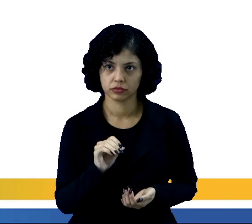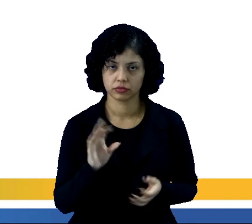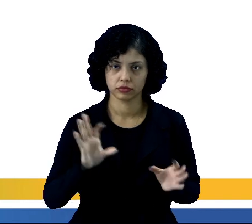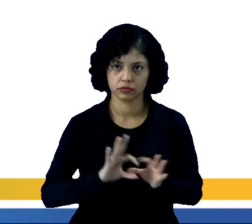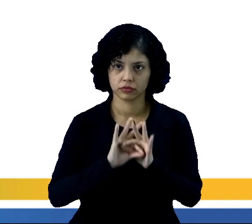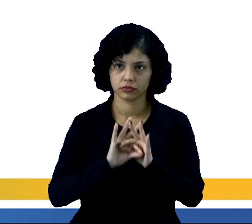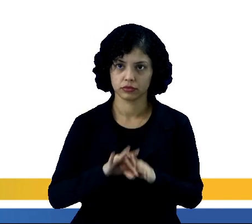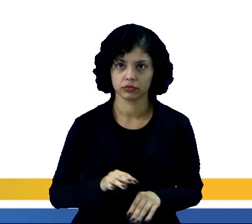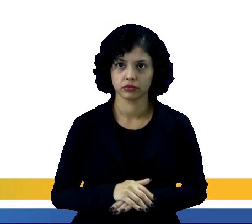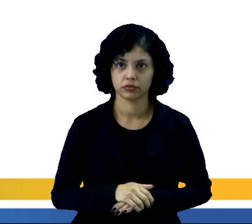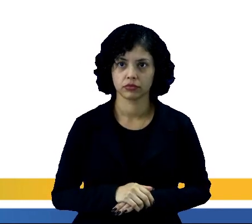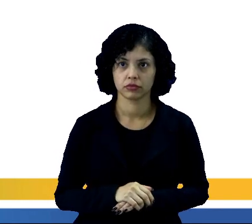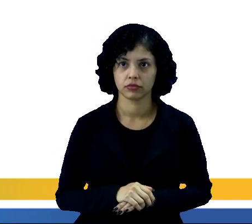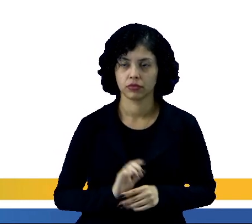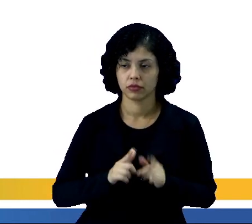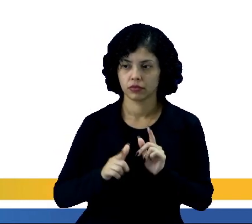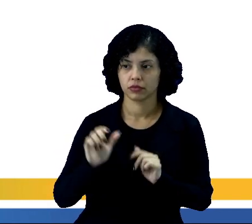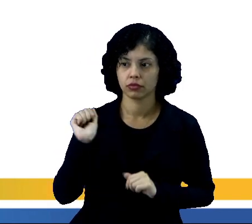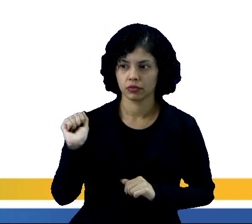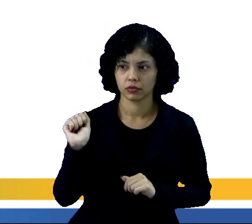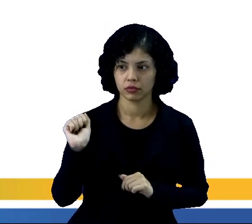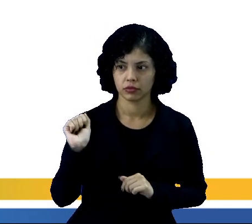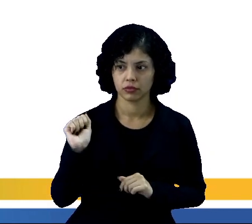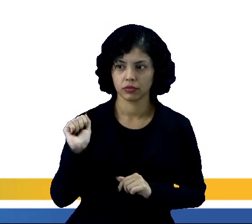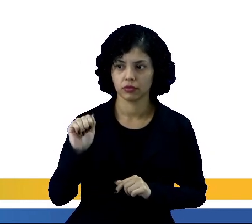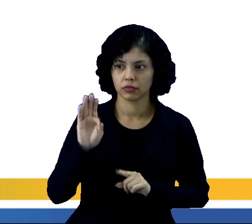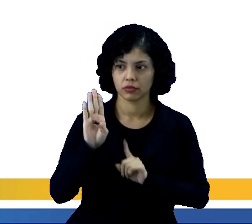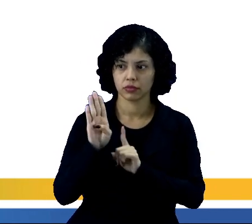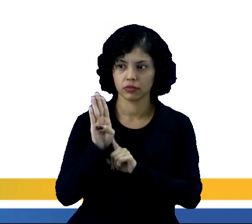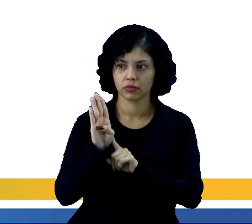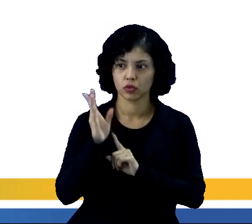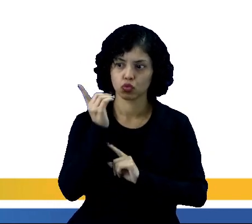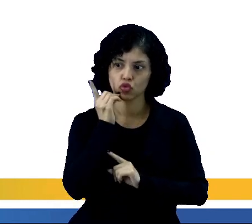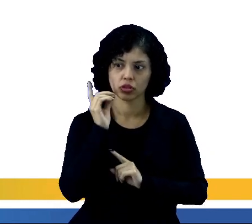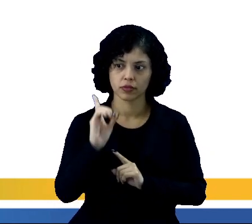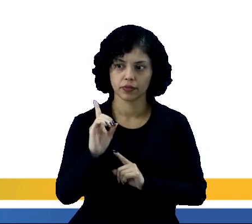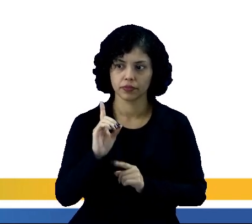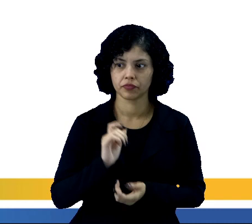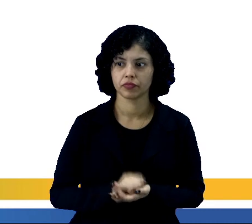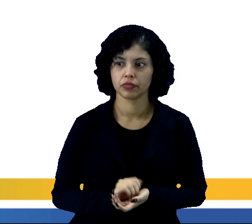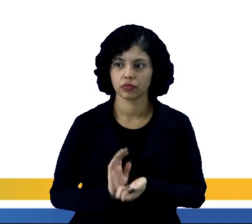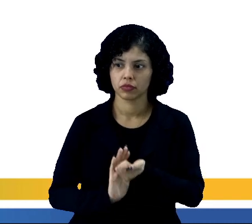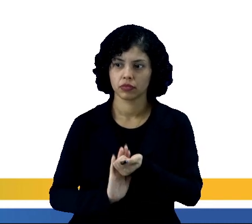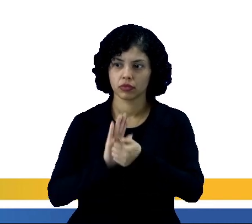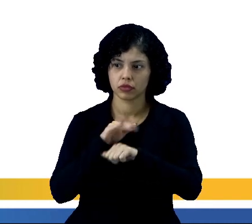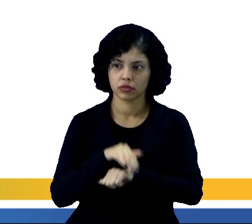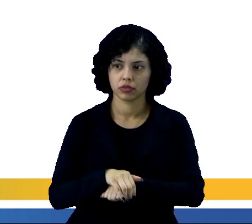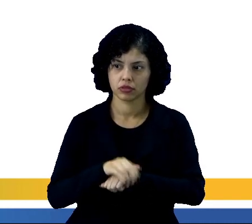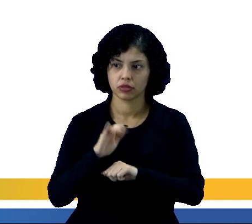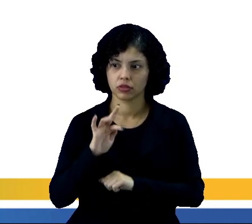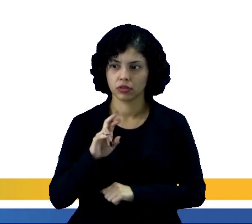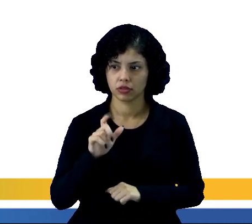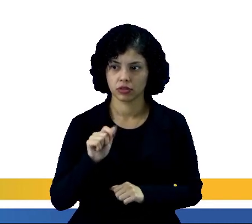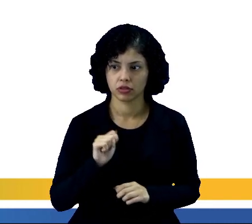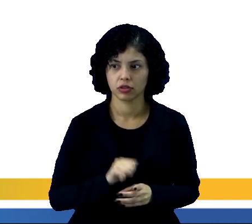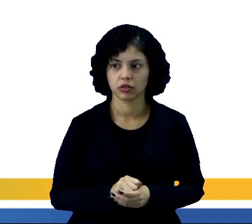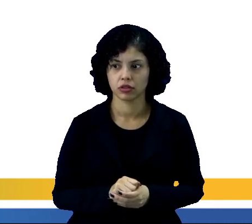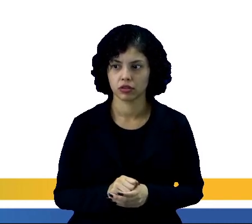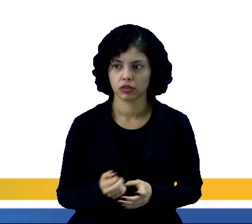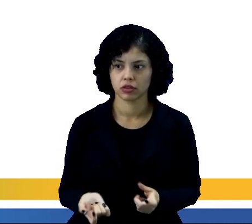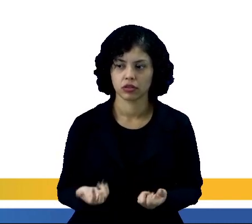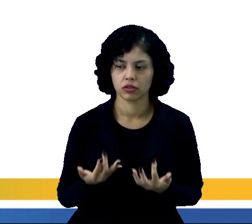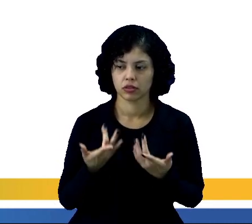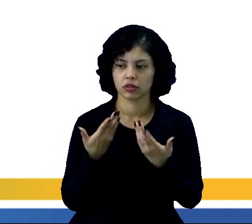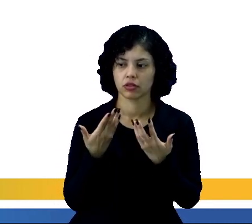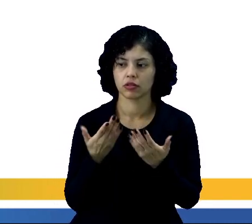dos aliados? Letra A, dia nefasto. Letra B, dia D. Letra C, noite do